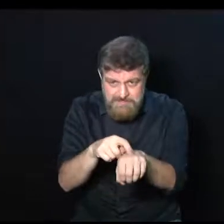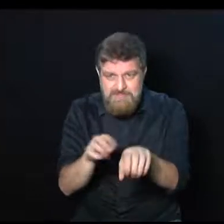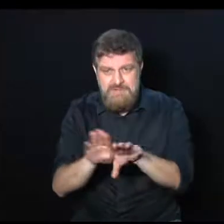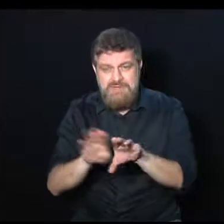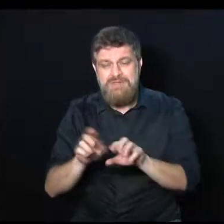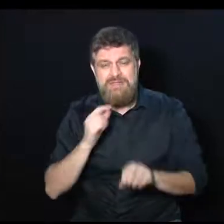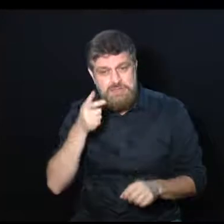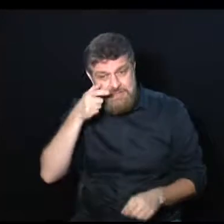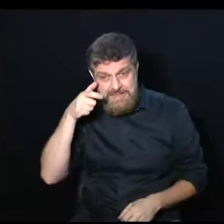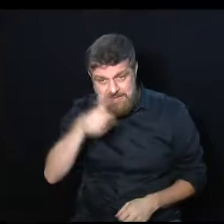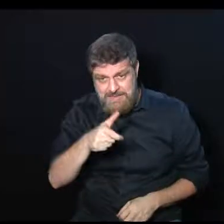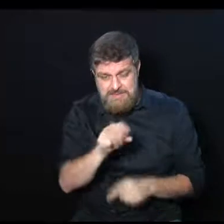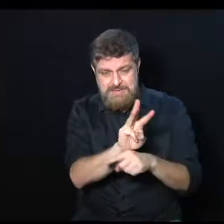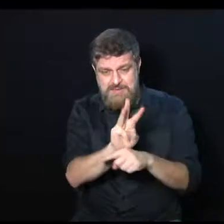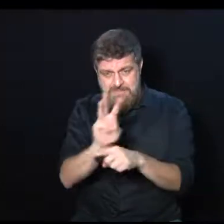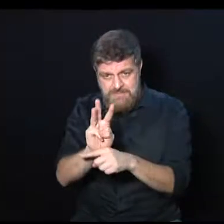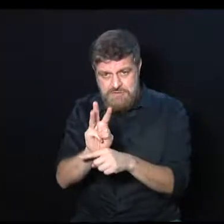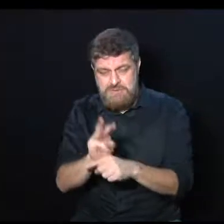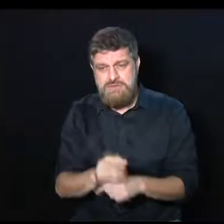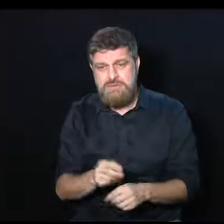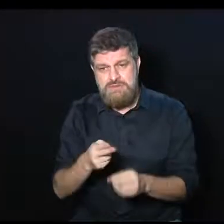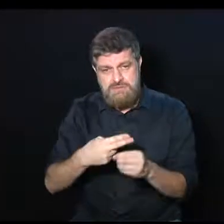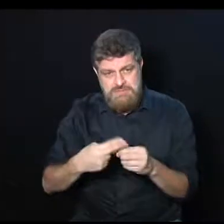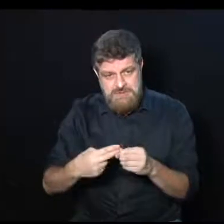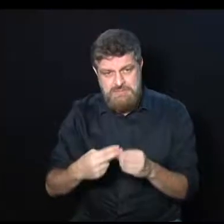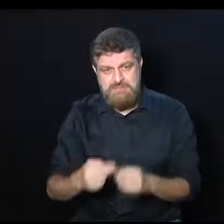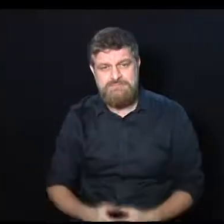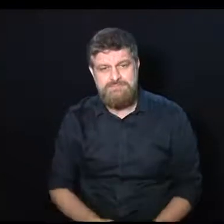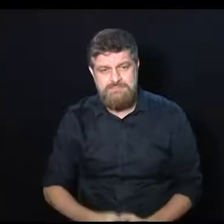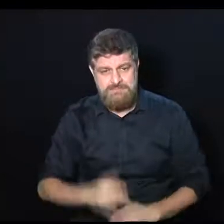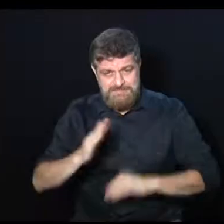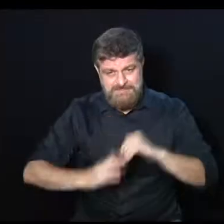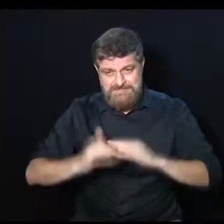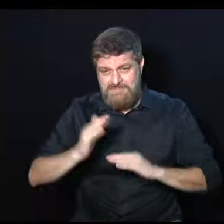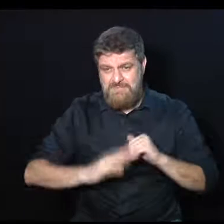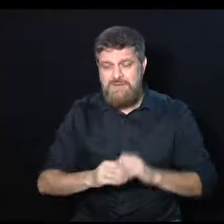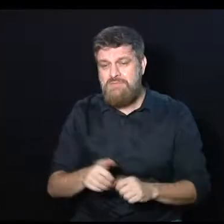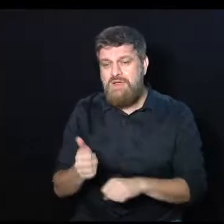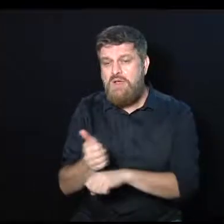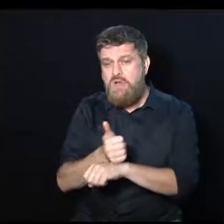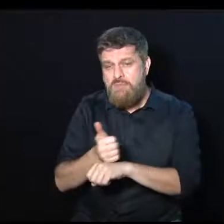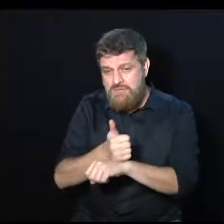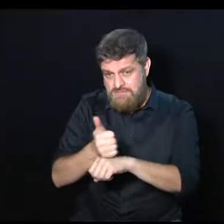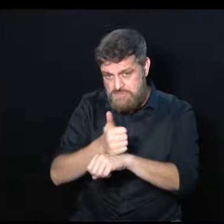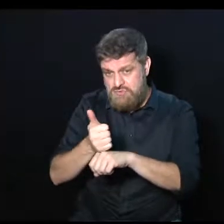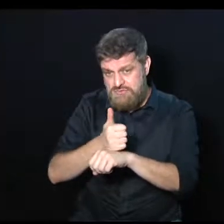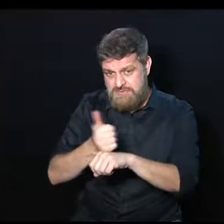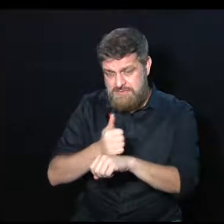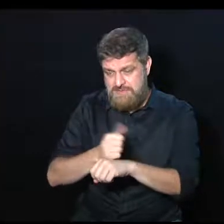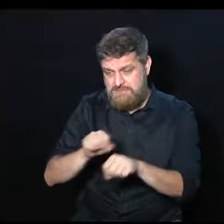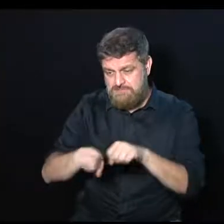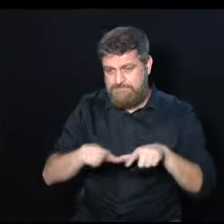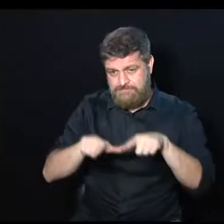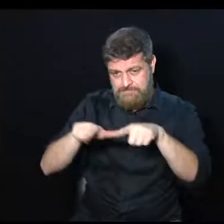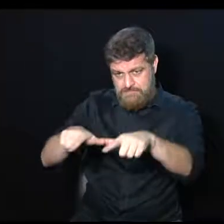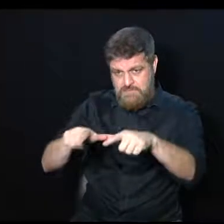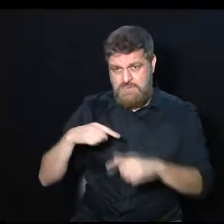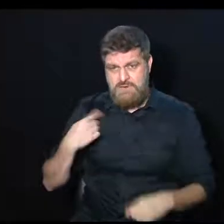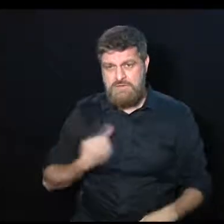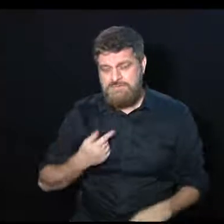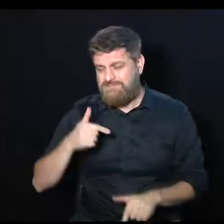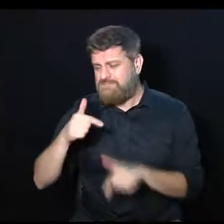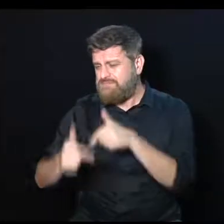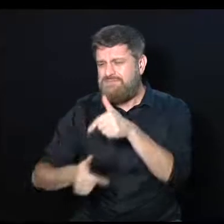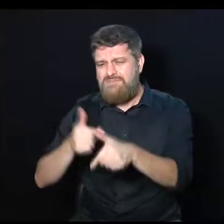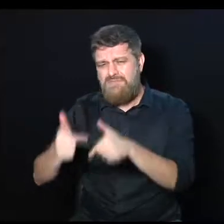só acessar essa página. Ações integradas na capacitação de formação de recursos humanos. A nossa grande força de